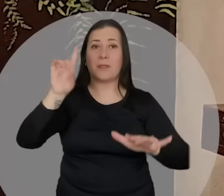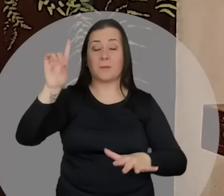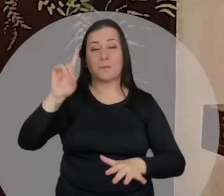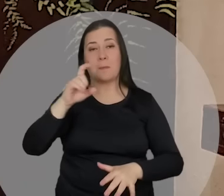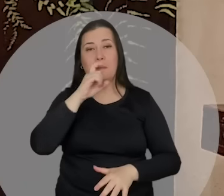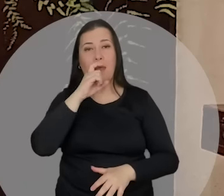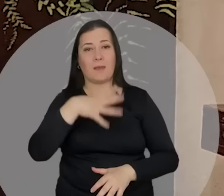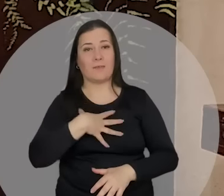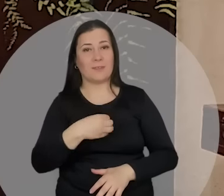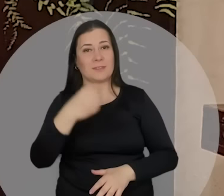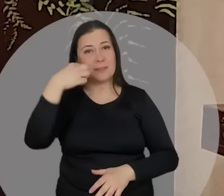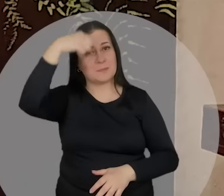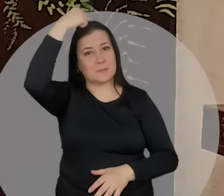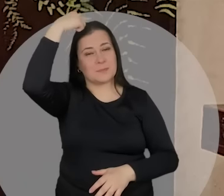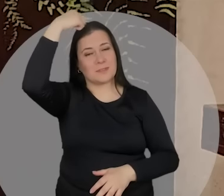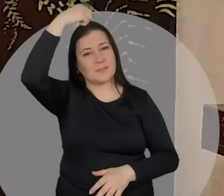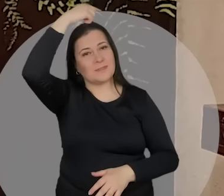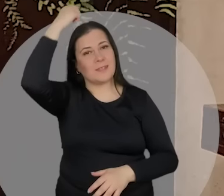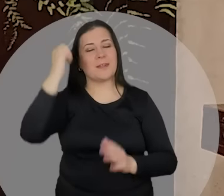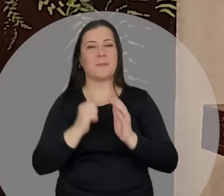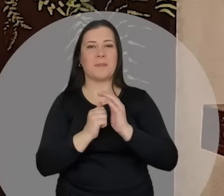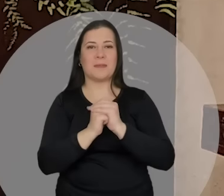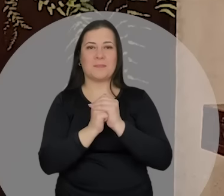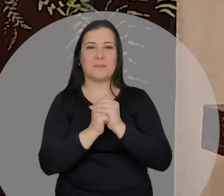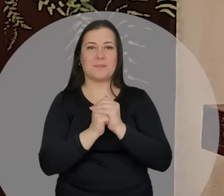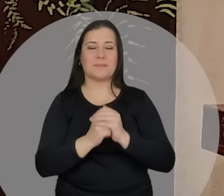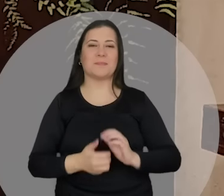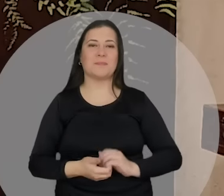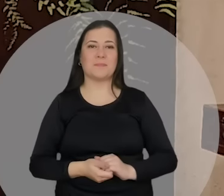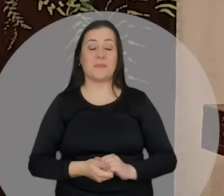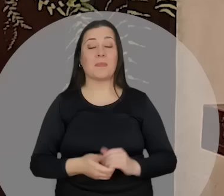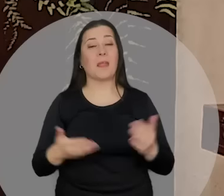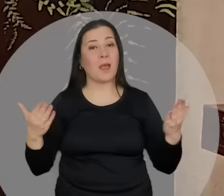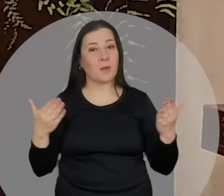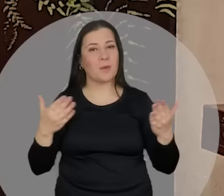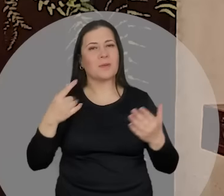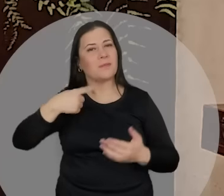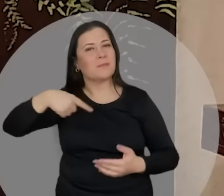Espírito Santo. Amém. Vamos em